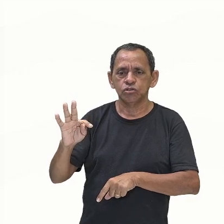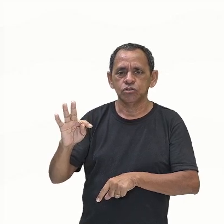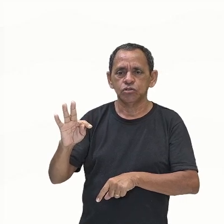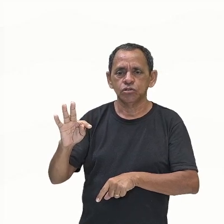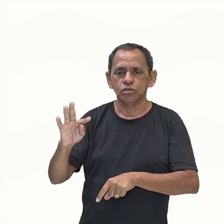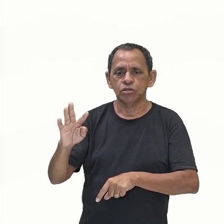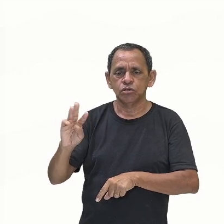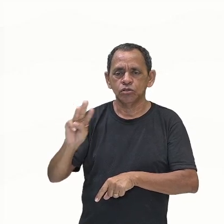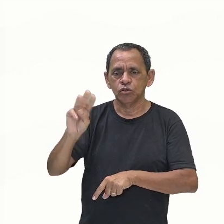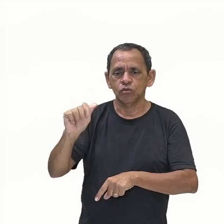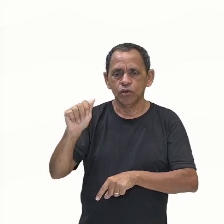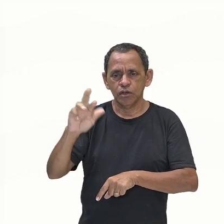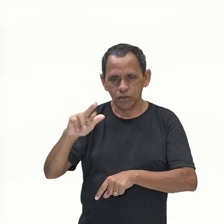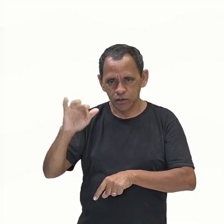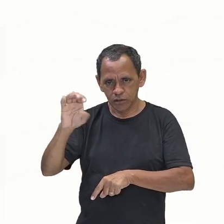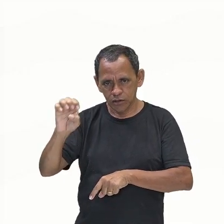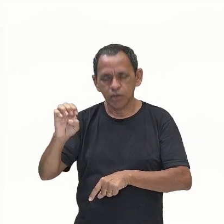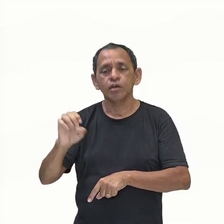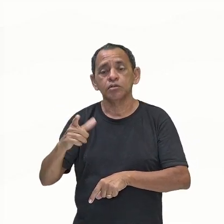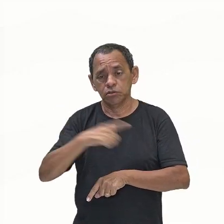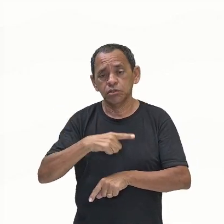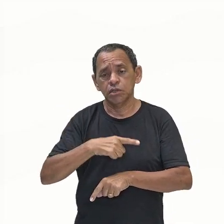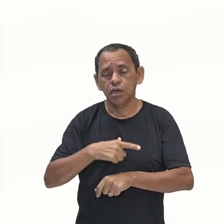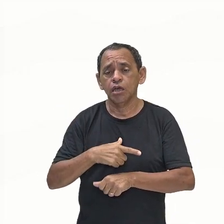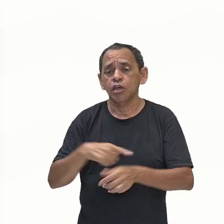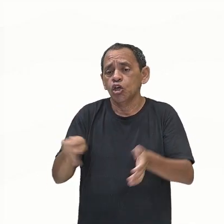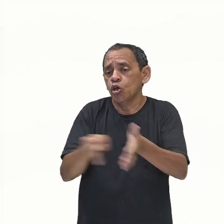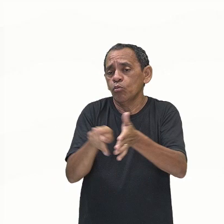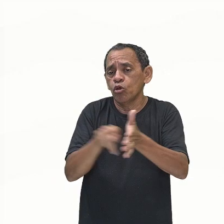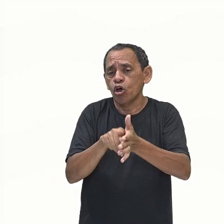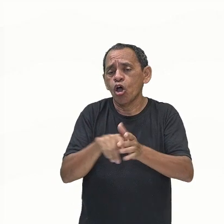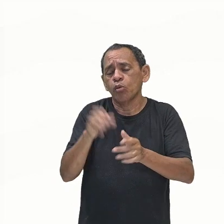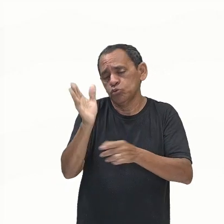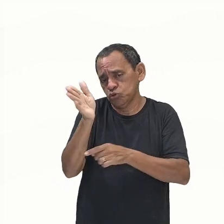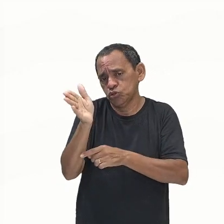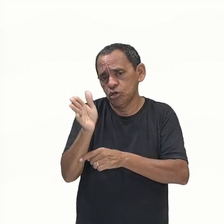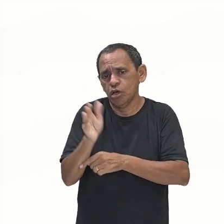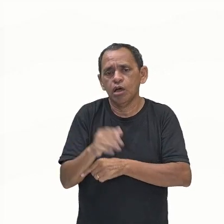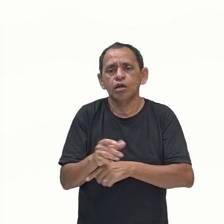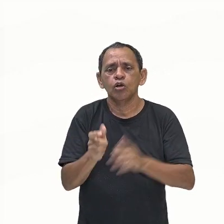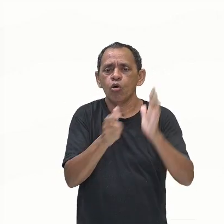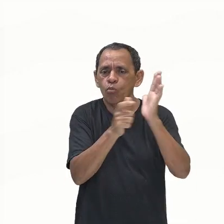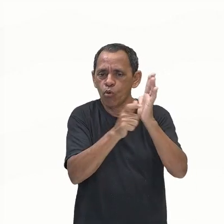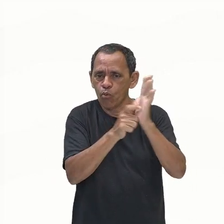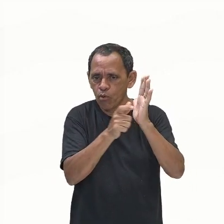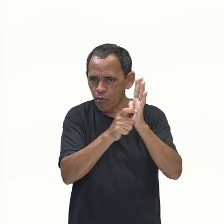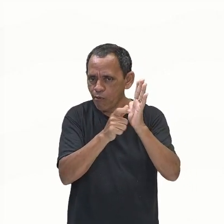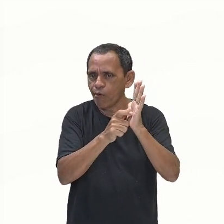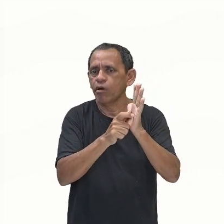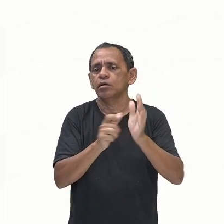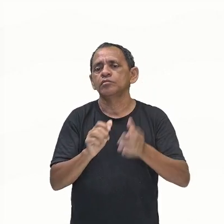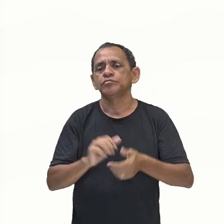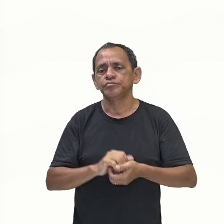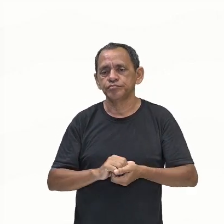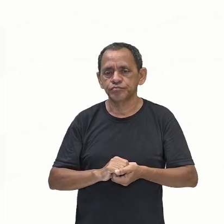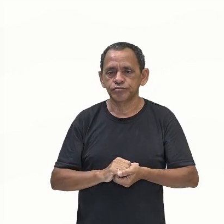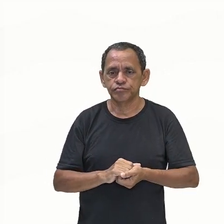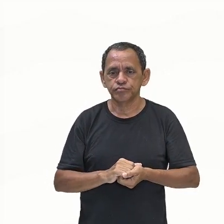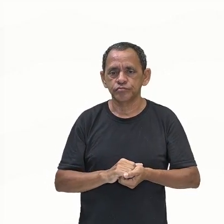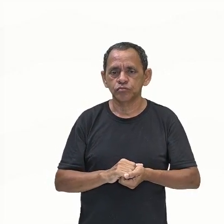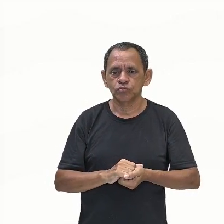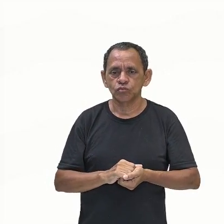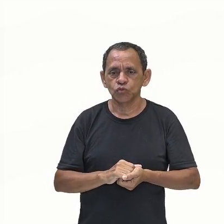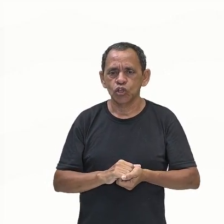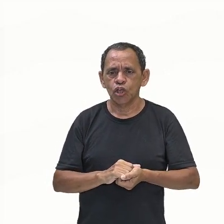parte do software, dos aplicativos ali, dos programas. O peopleware diz respeito às pessoas